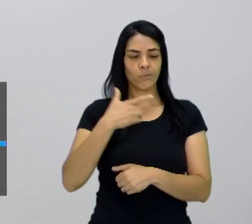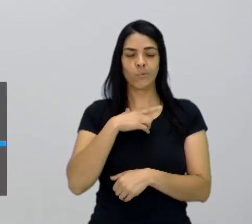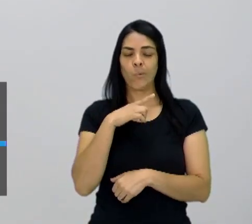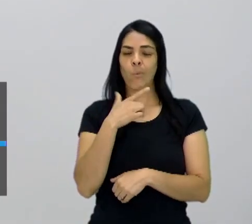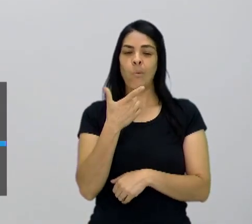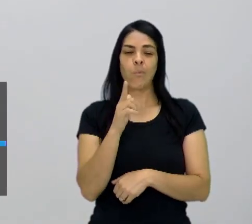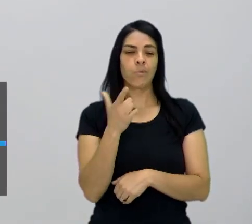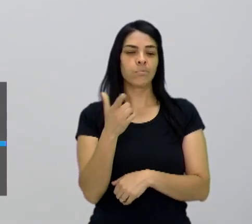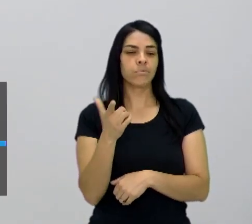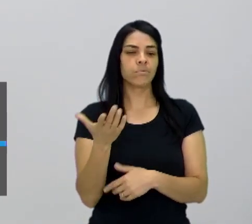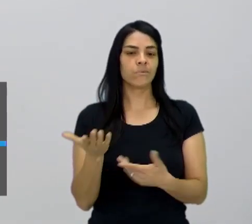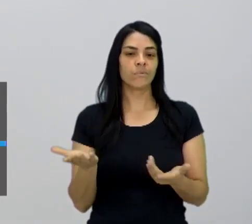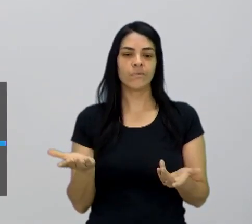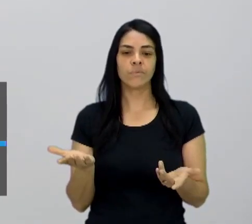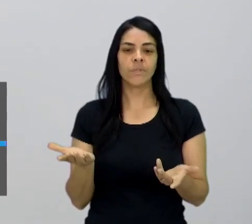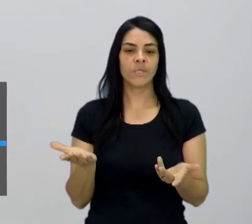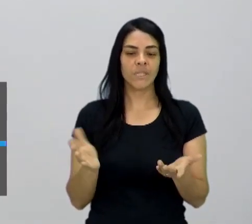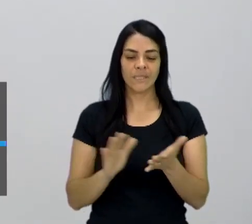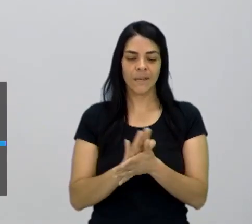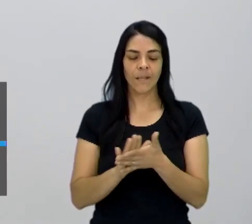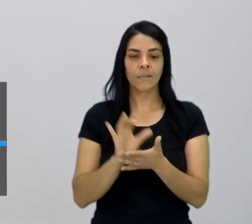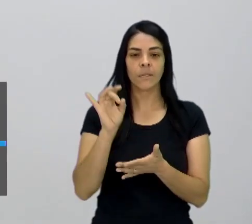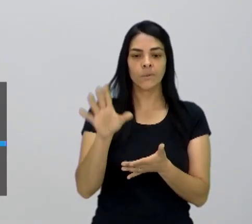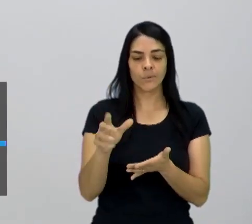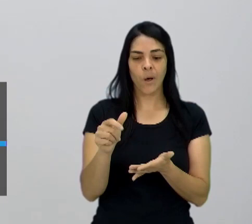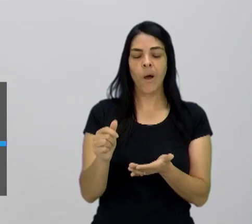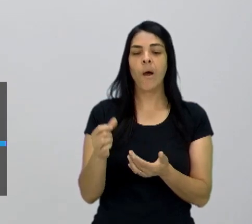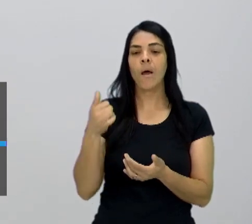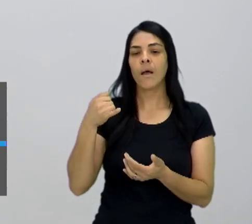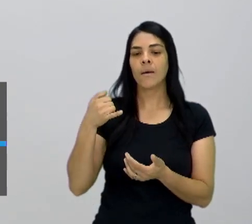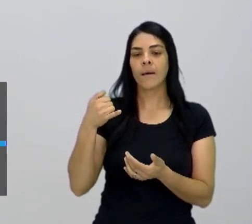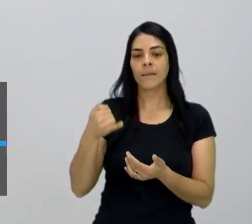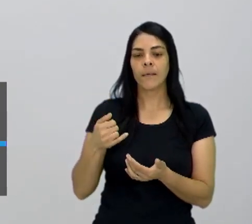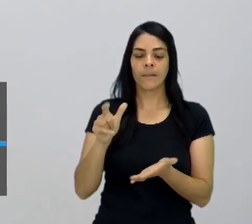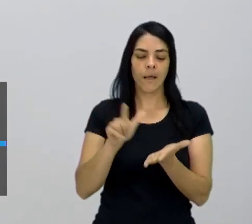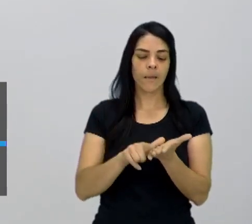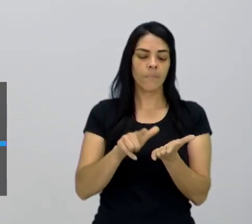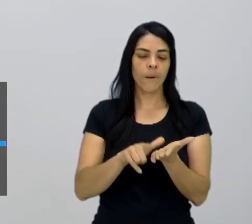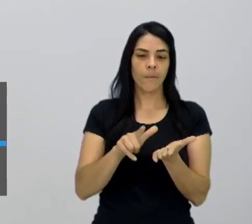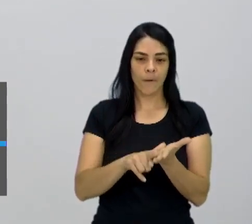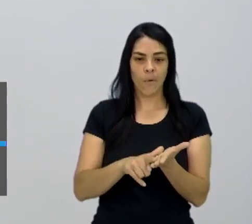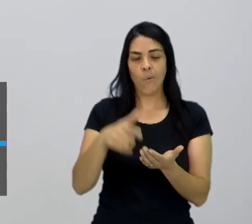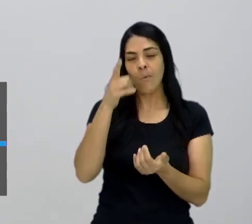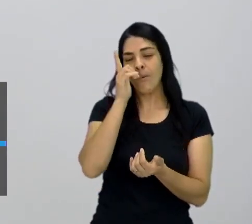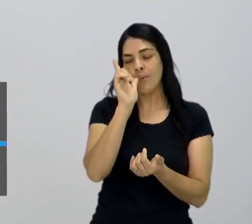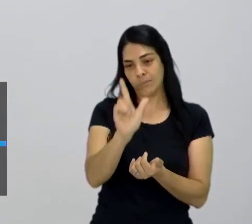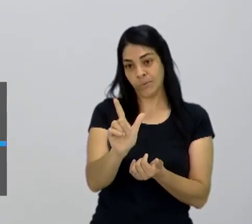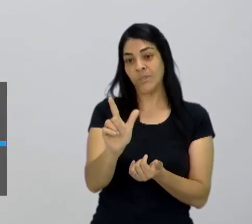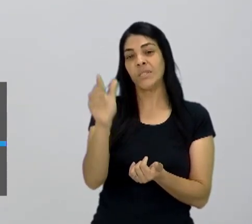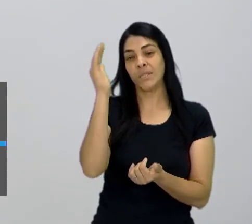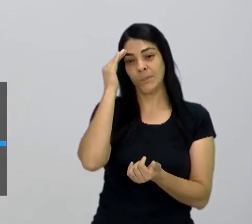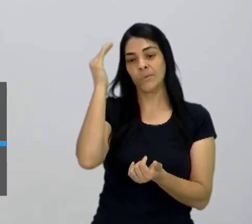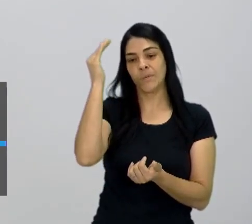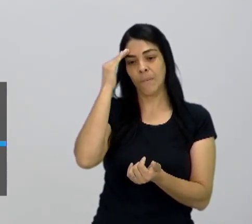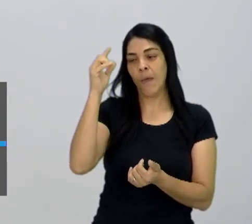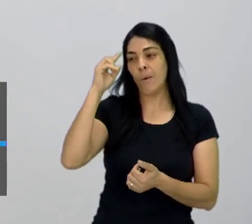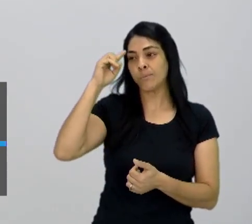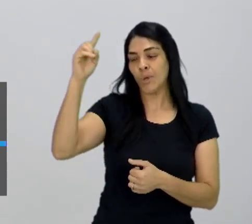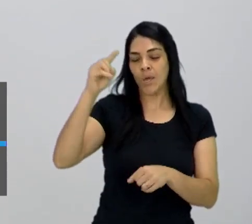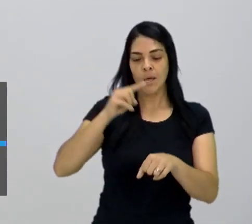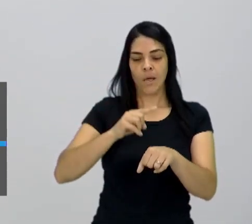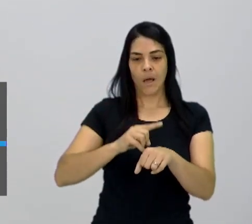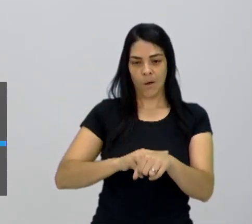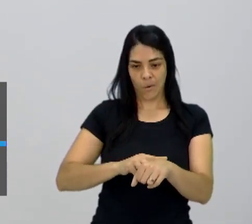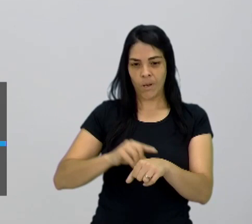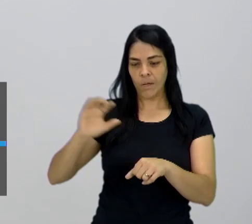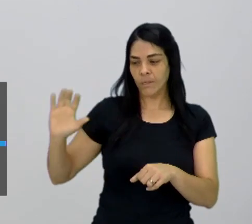com, a gente vai dizer hoje, papel e caneta, ele conseguiu saber qual era a data e a hora que ia acontecer um eclipse, né? Um eclipse